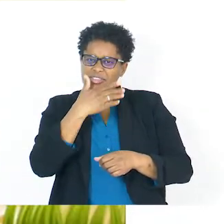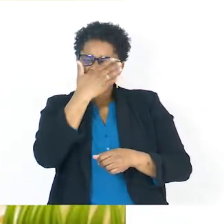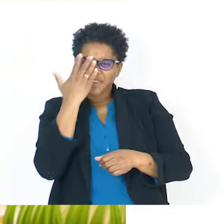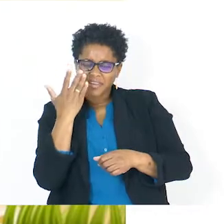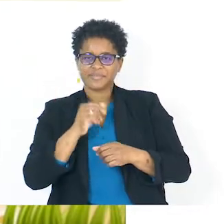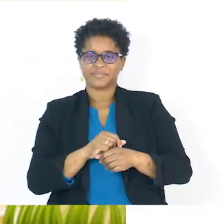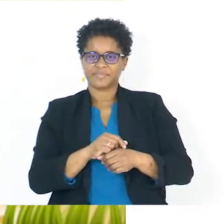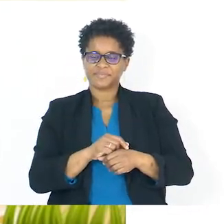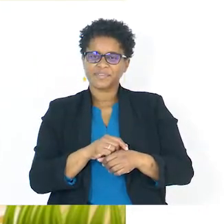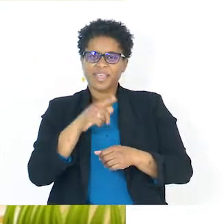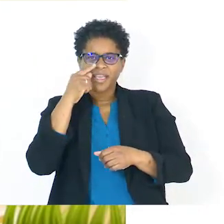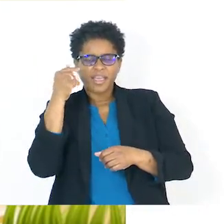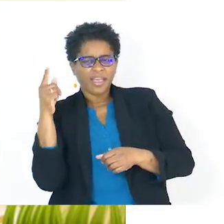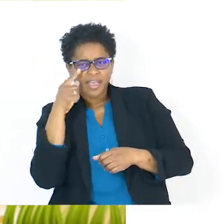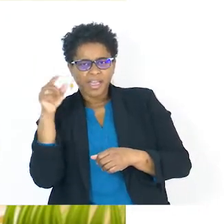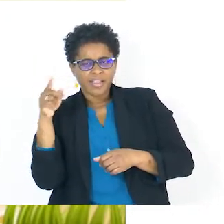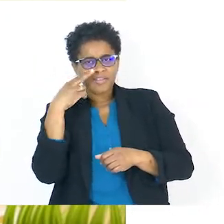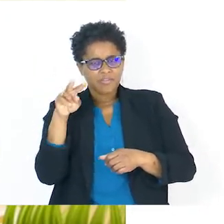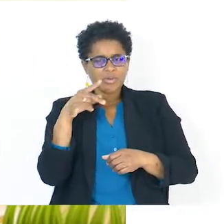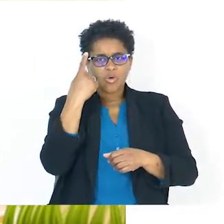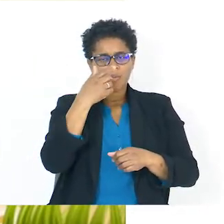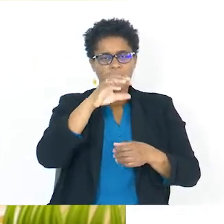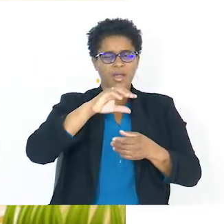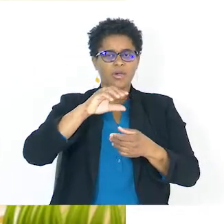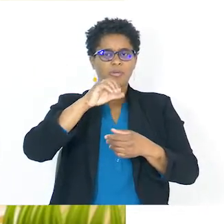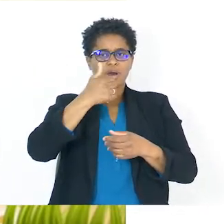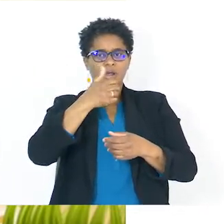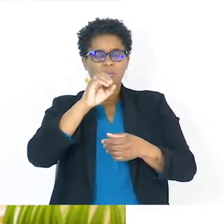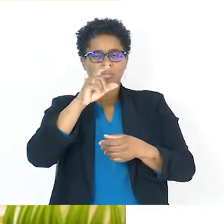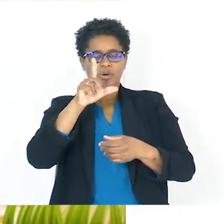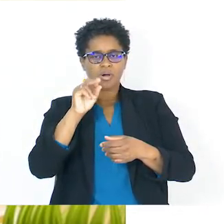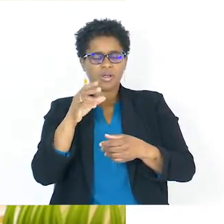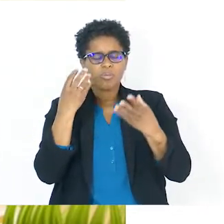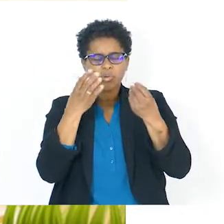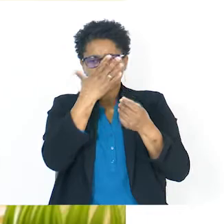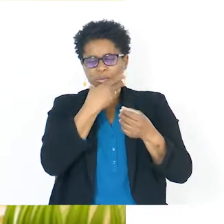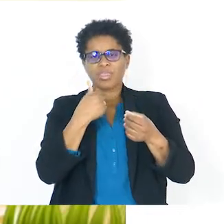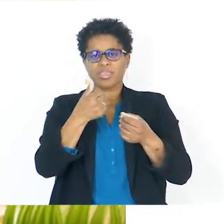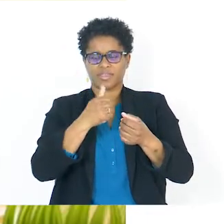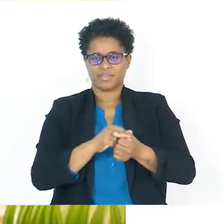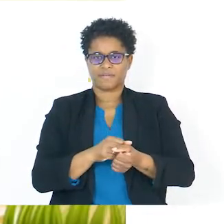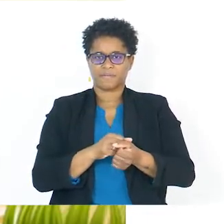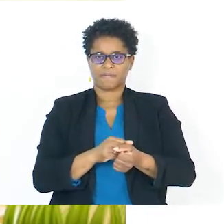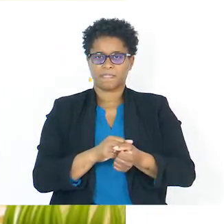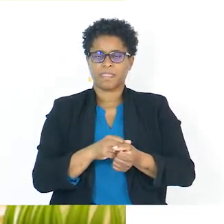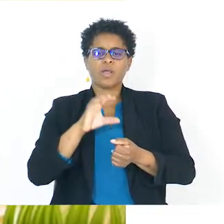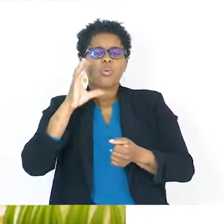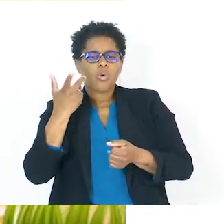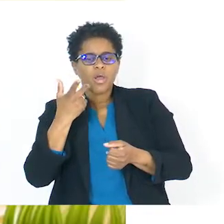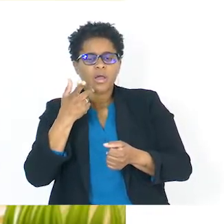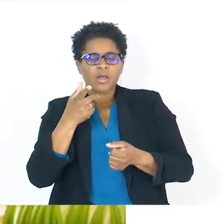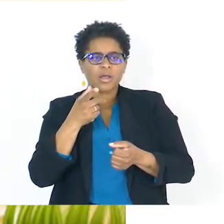Neste dia, ele encontrou uma bola. Era uma bola muito bonita. Quando